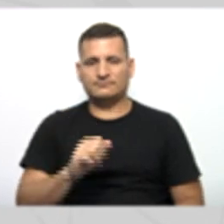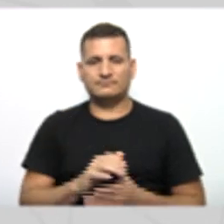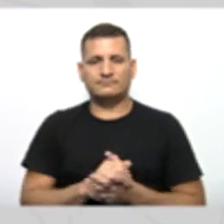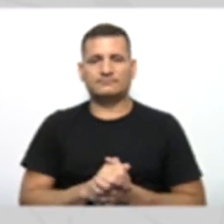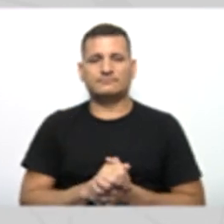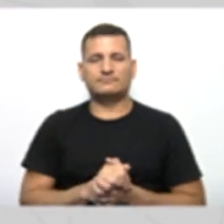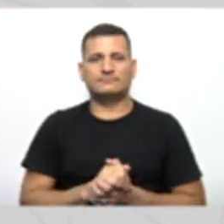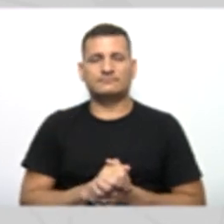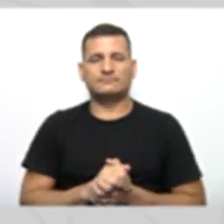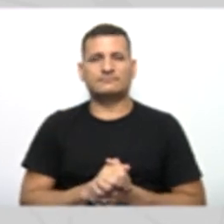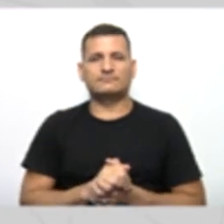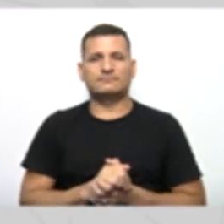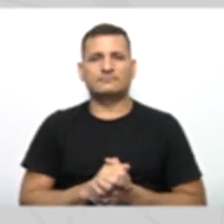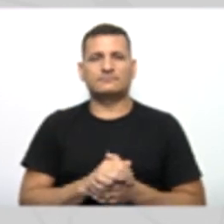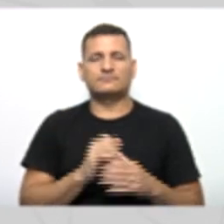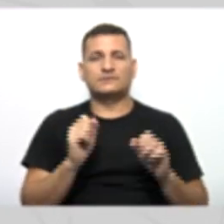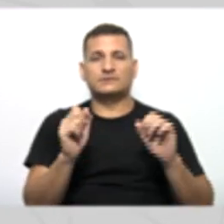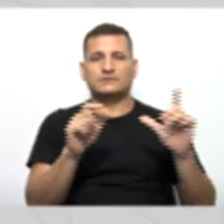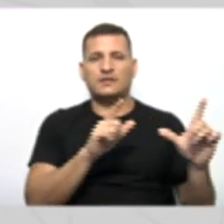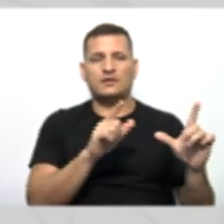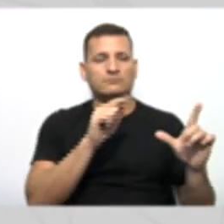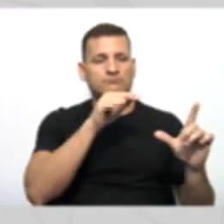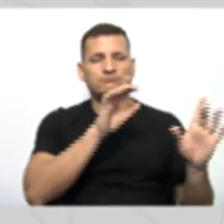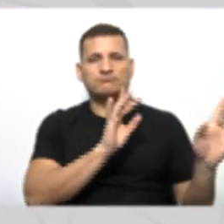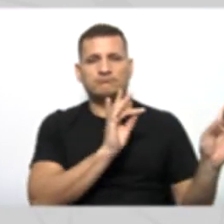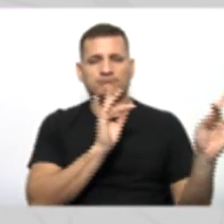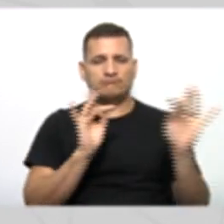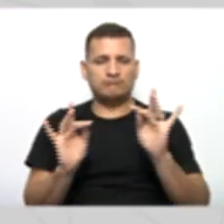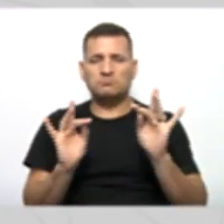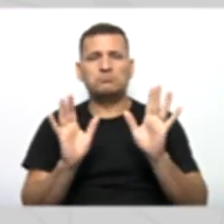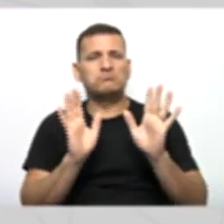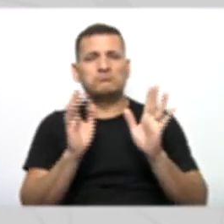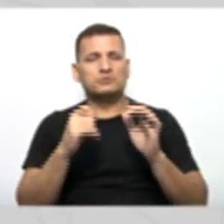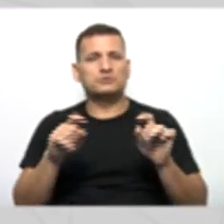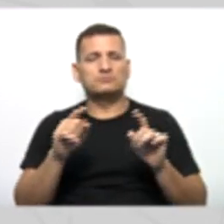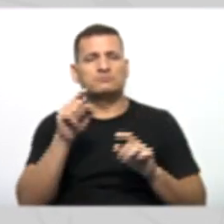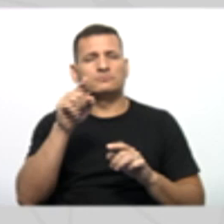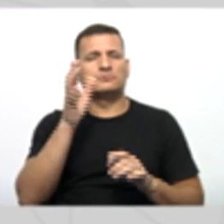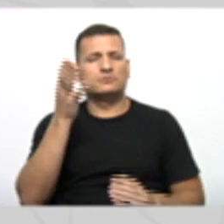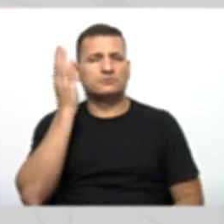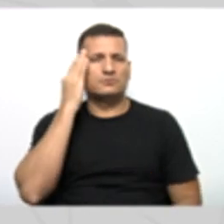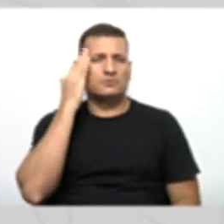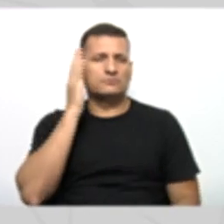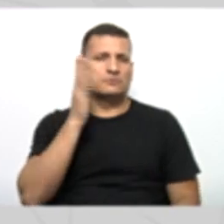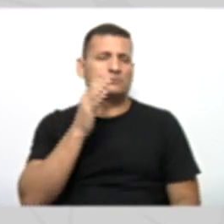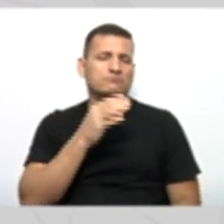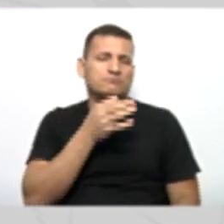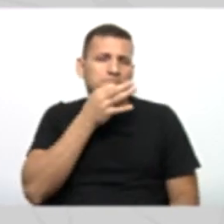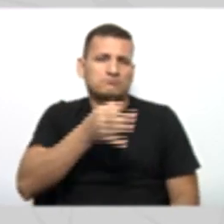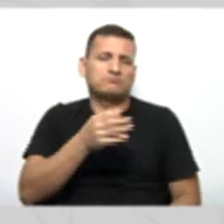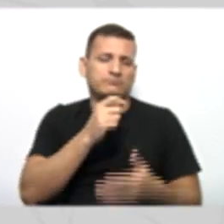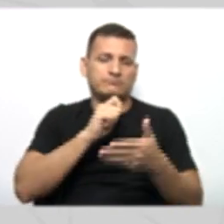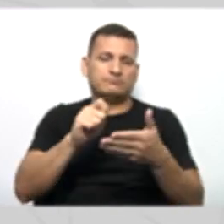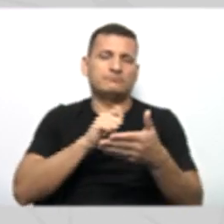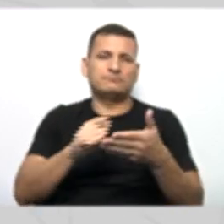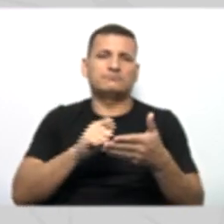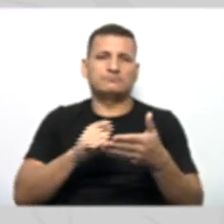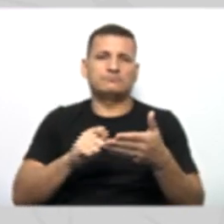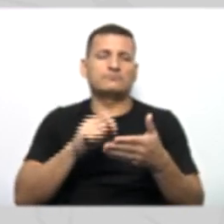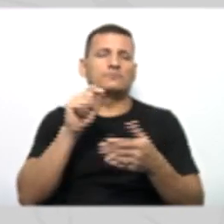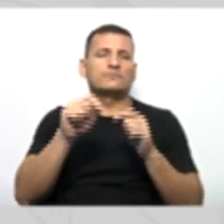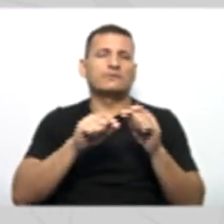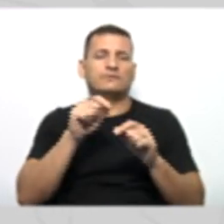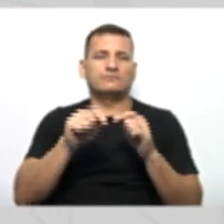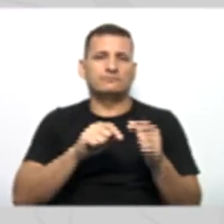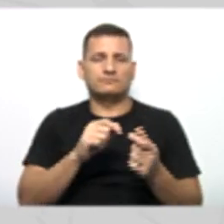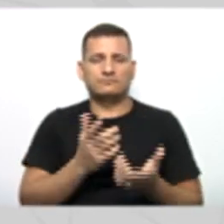só copiar e colar aqui. Porque o diagrama UML, vocês já entenderam o que é. coloca aí o que vocês entenderam,